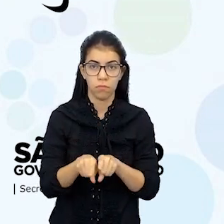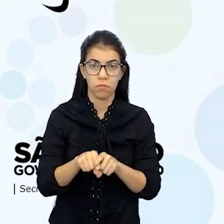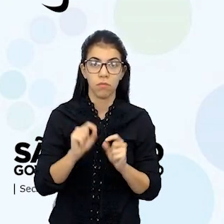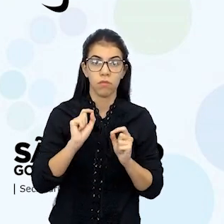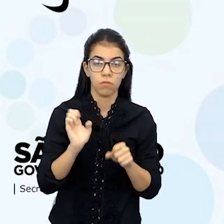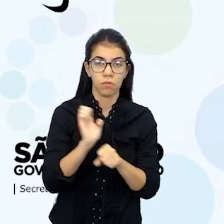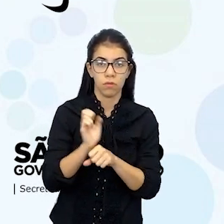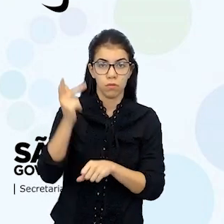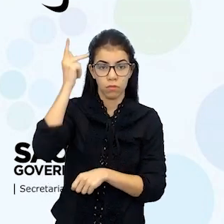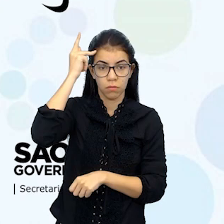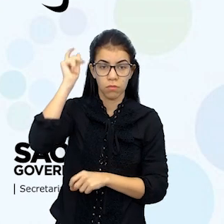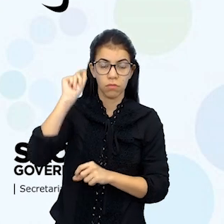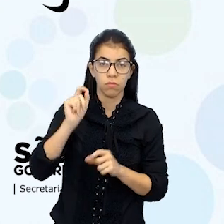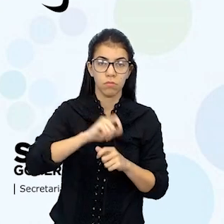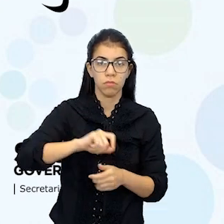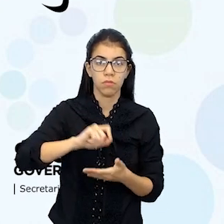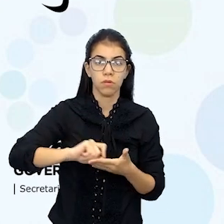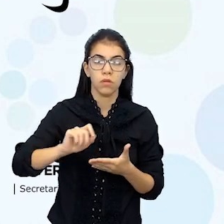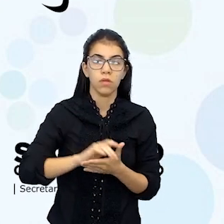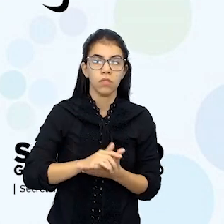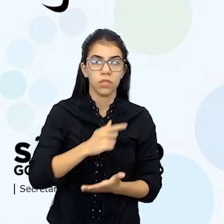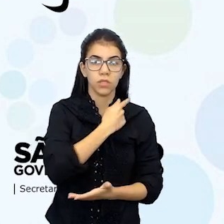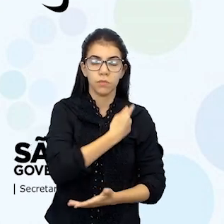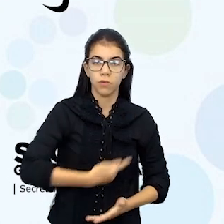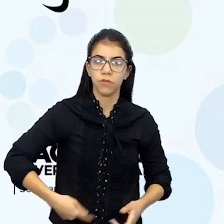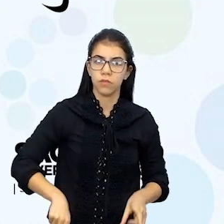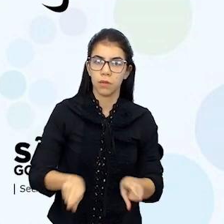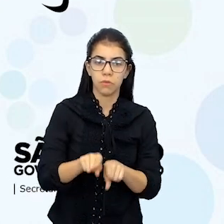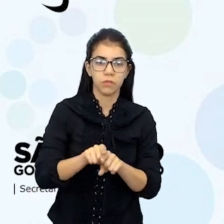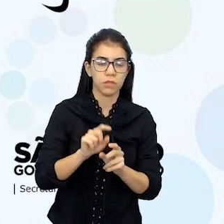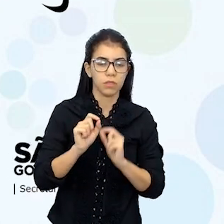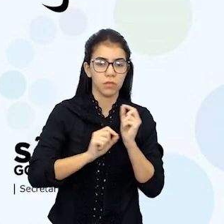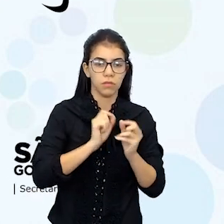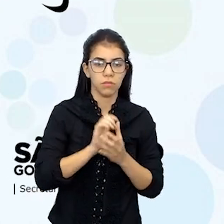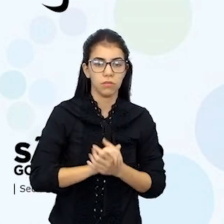Estado de São Paulo, escrito Governo do Estado de São Paulo.